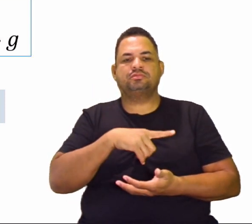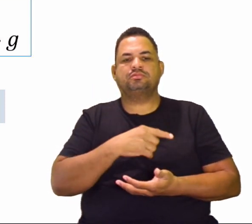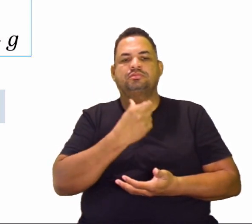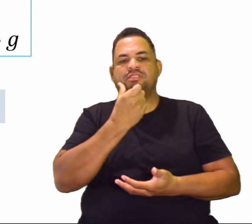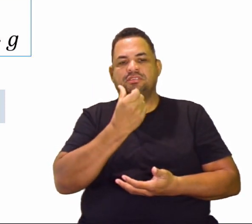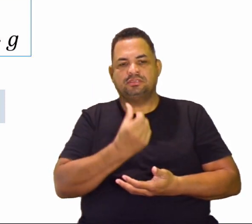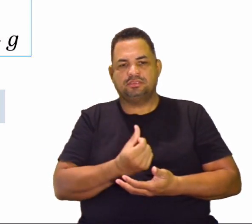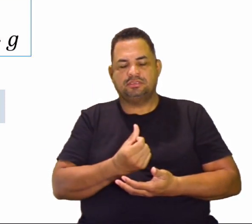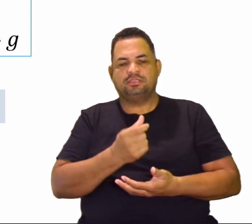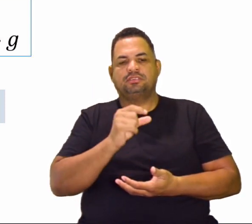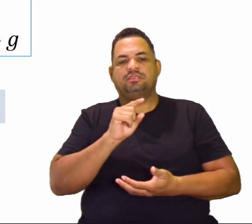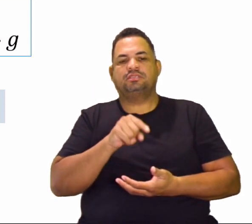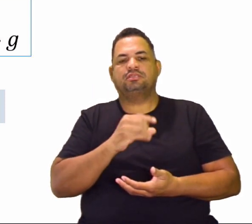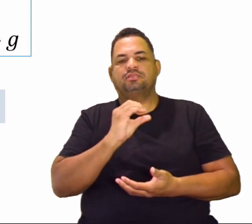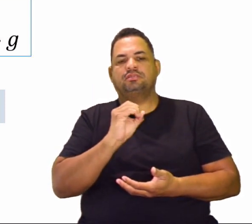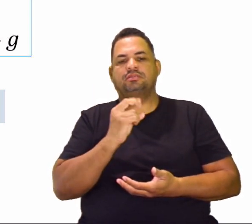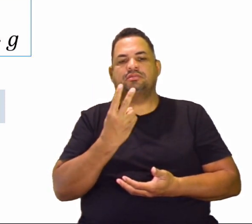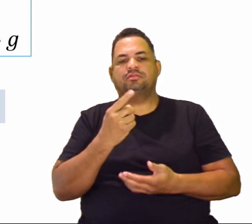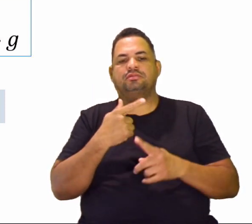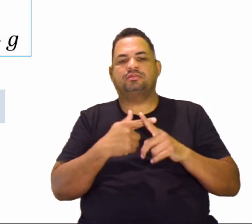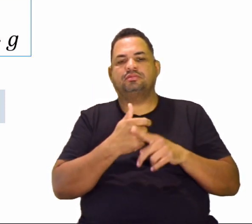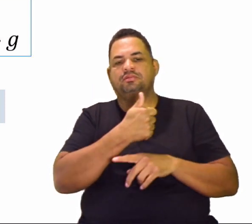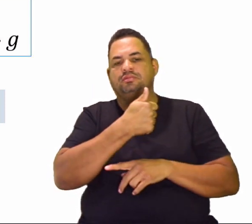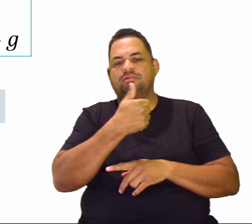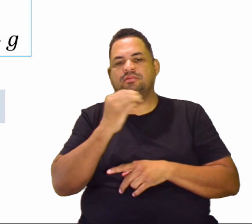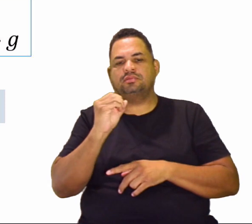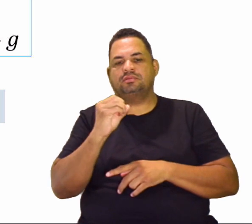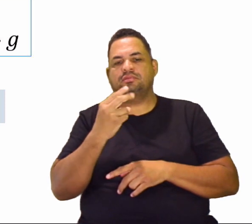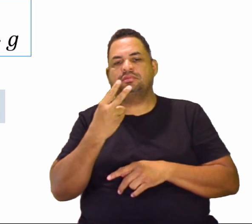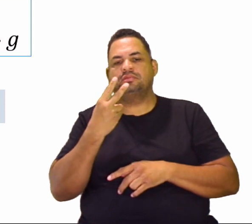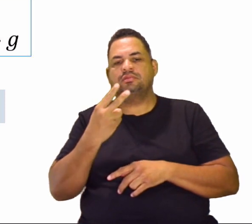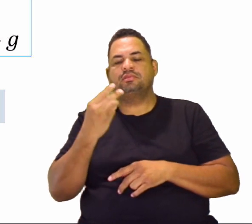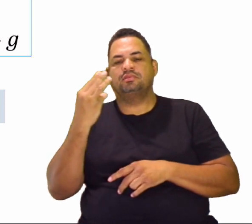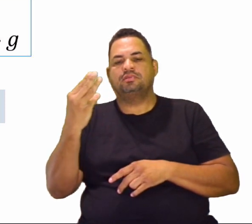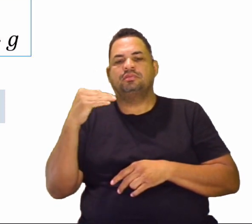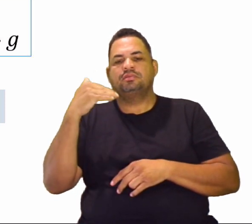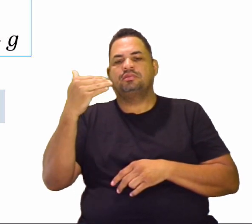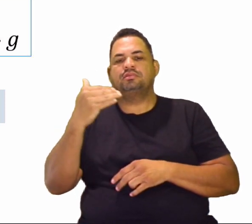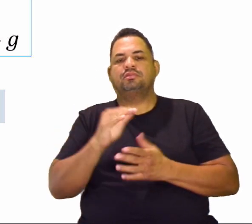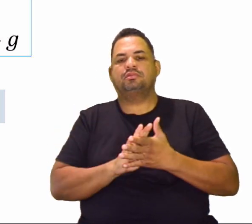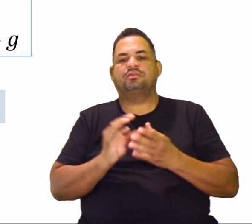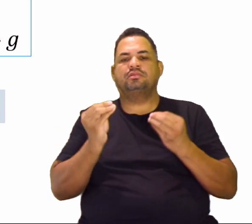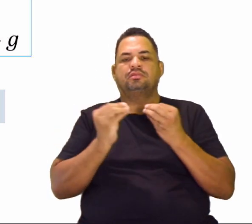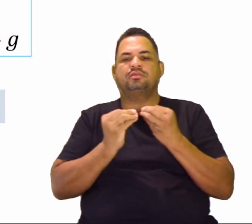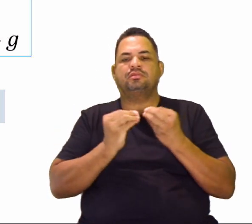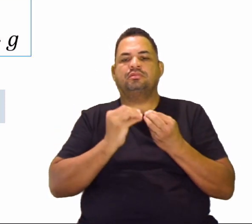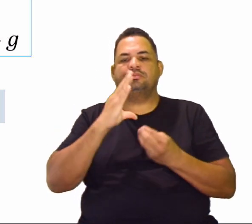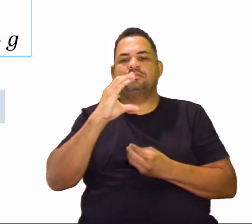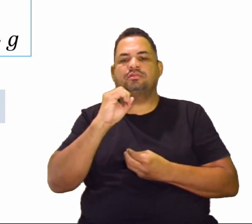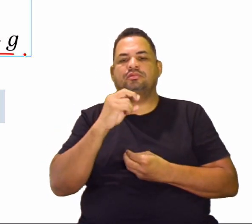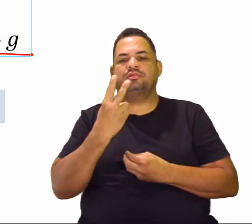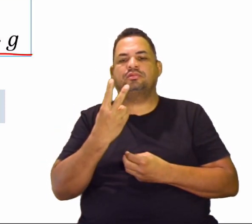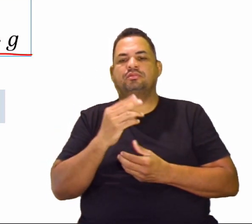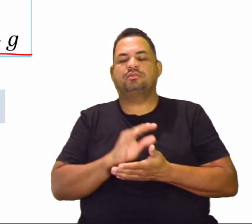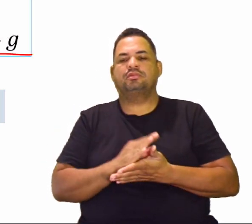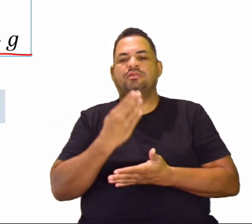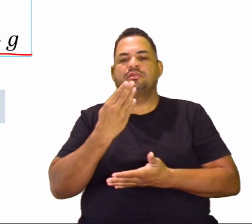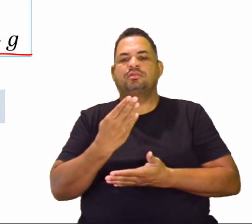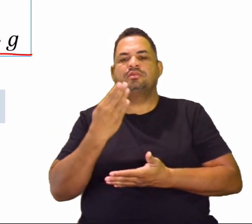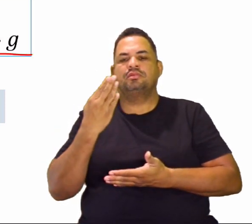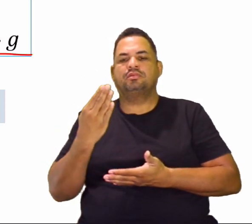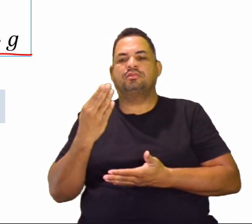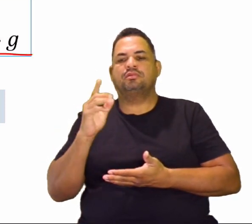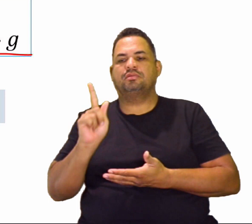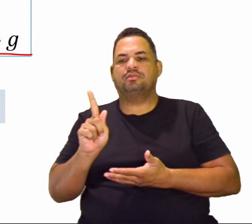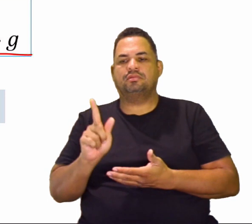teremos exatamente 6,02 vezes 10 a 23 moléculas de CO2, que